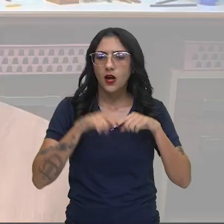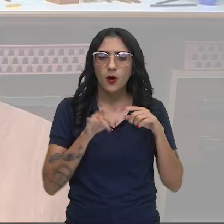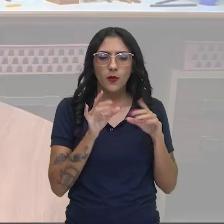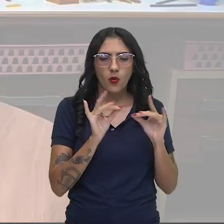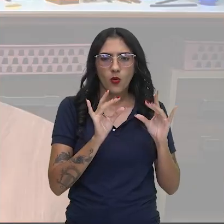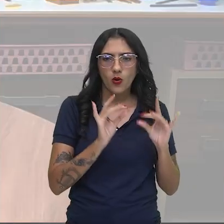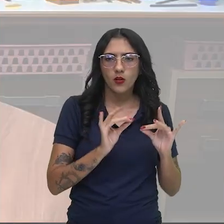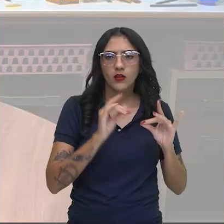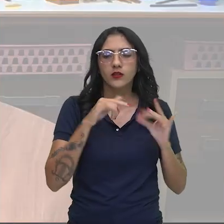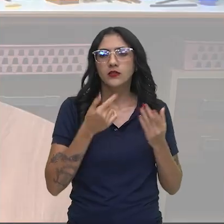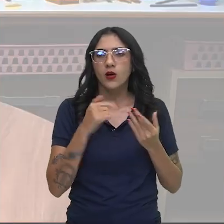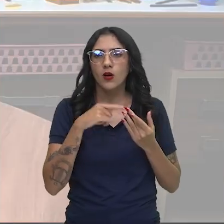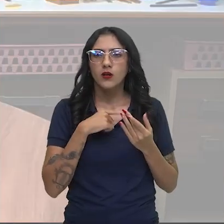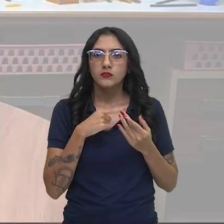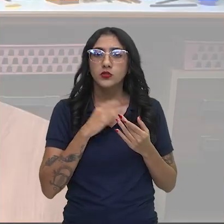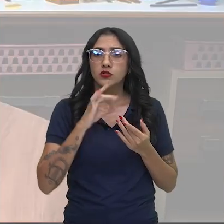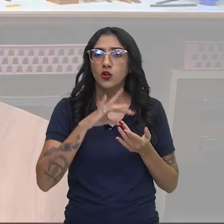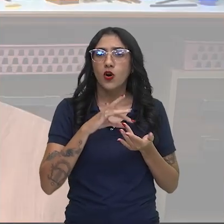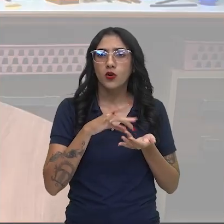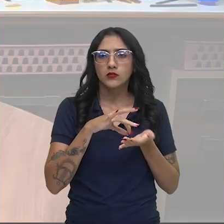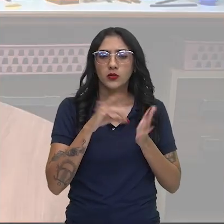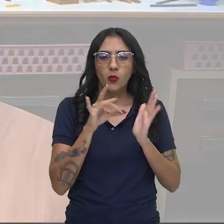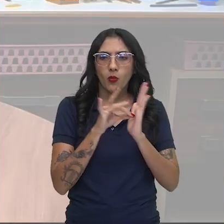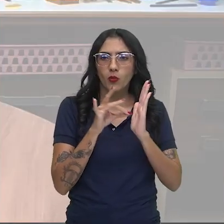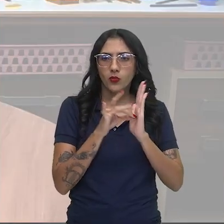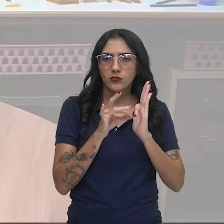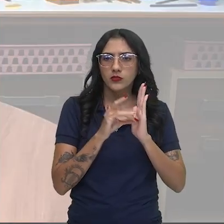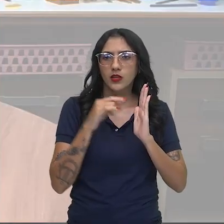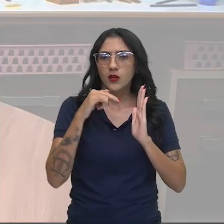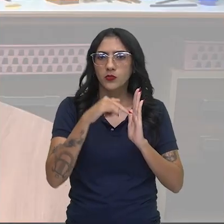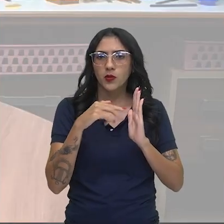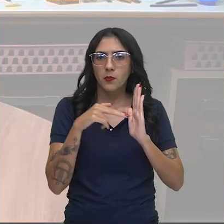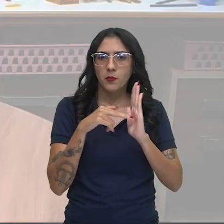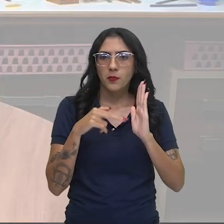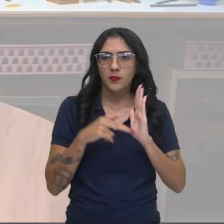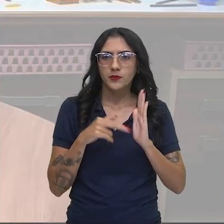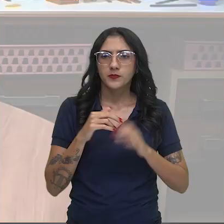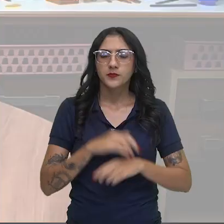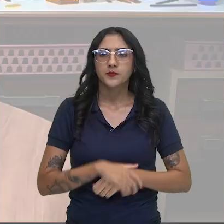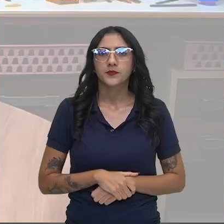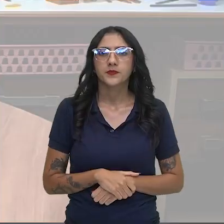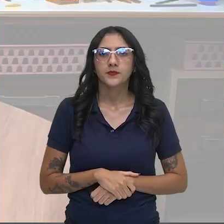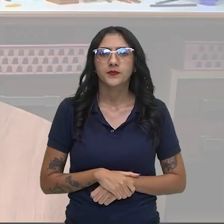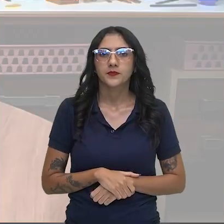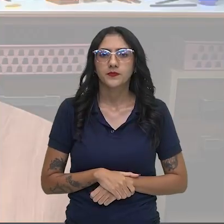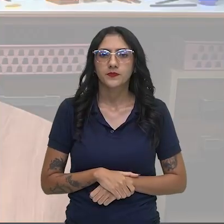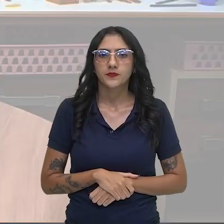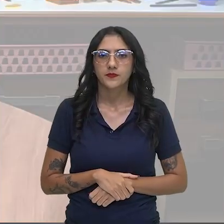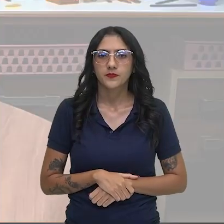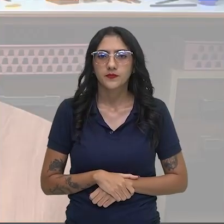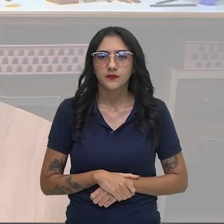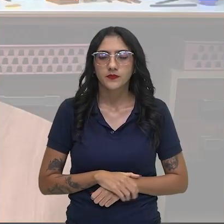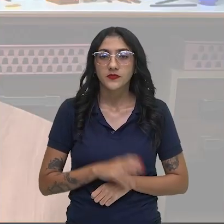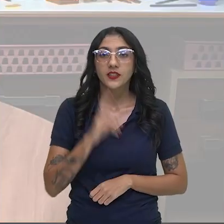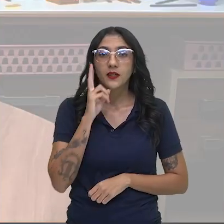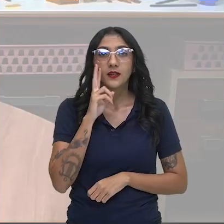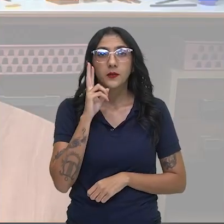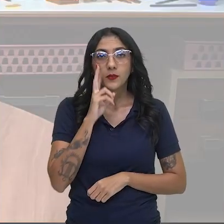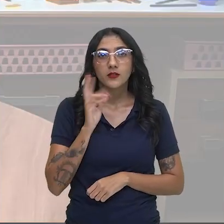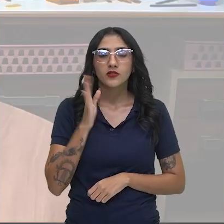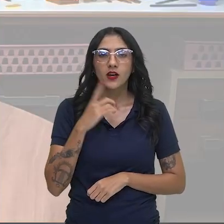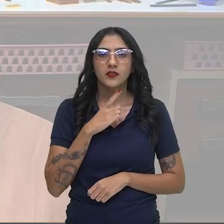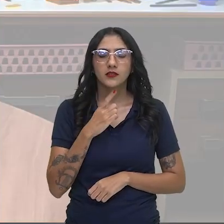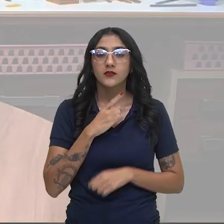eles serão ligados aqui nesta placa do Arduino. Lembrando para vocês que eu trouxe também aqui